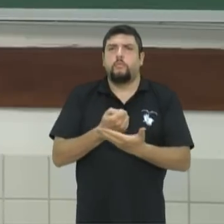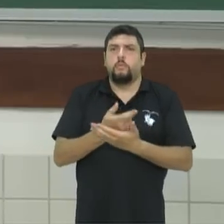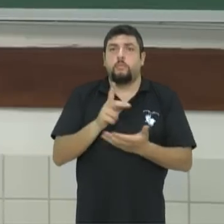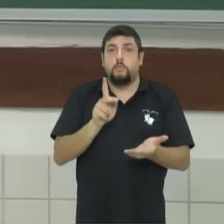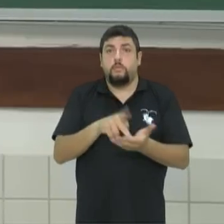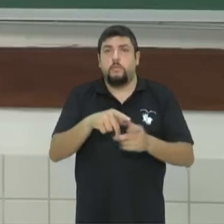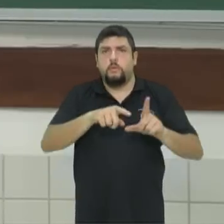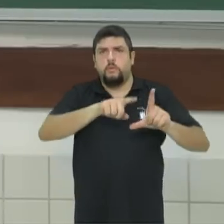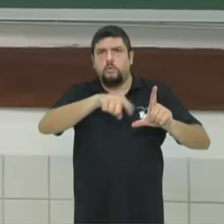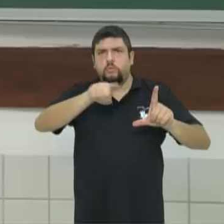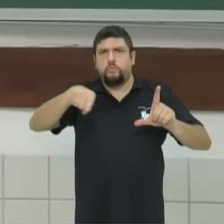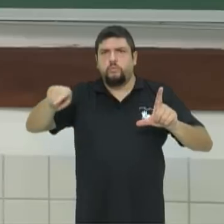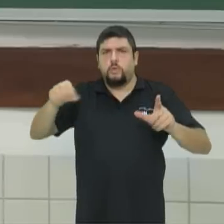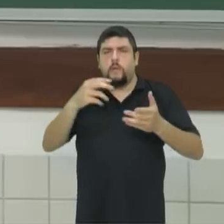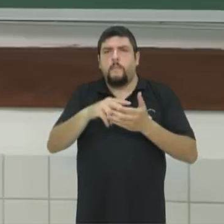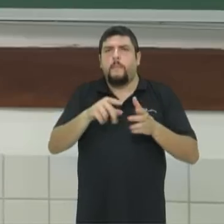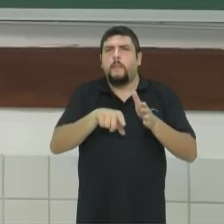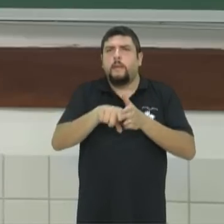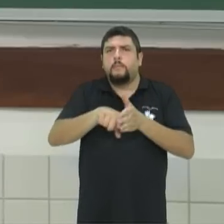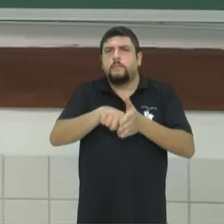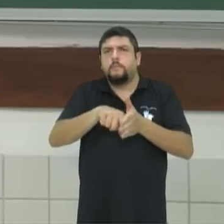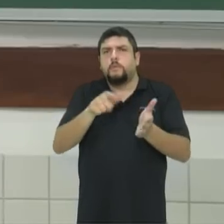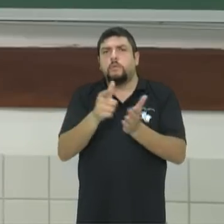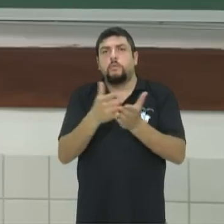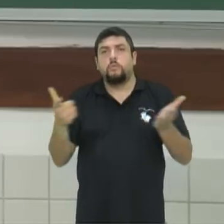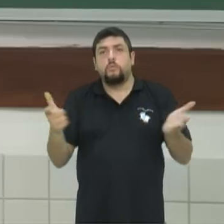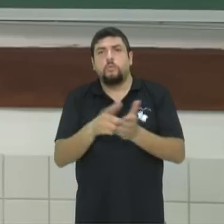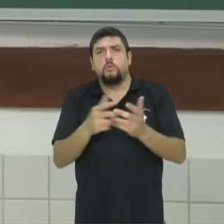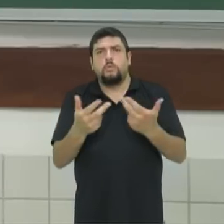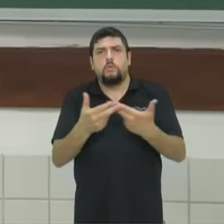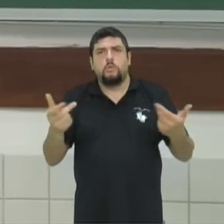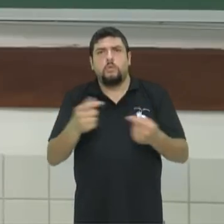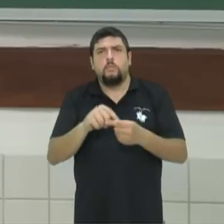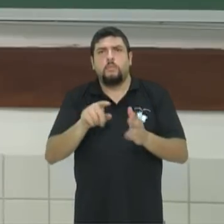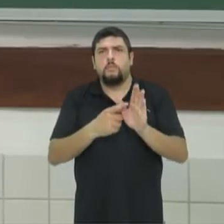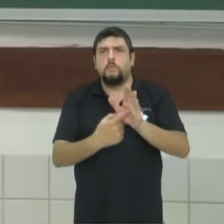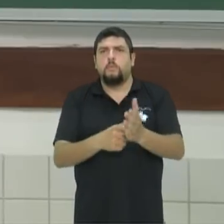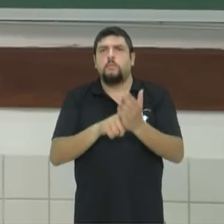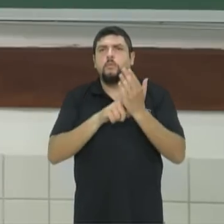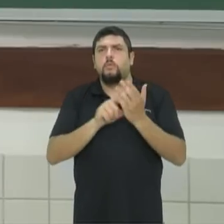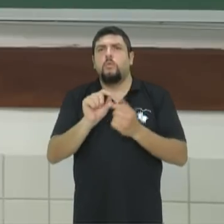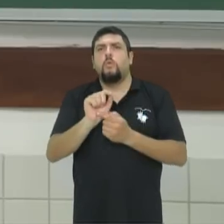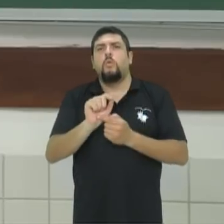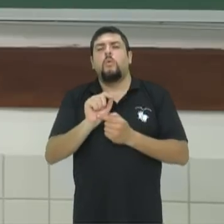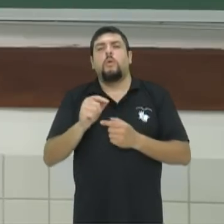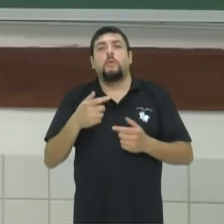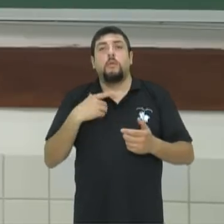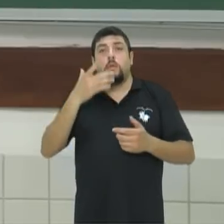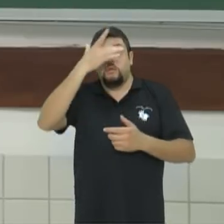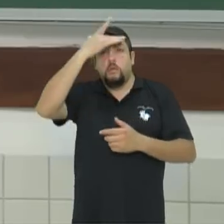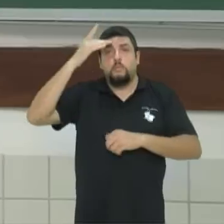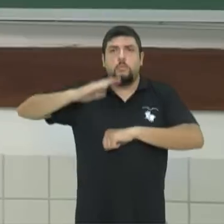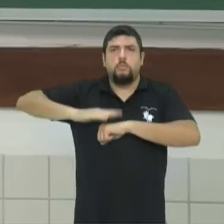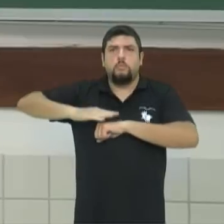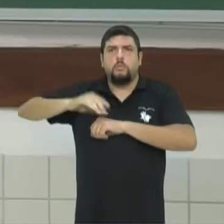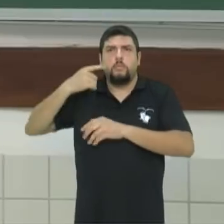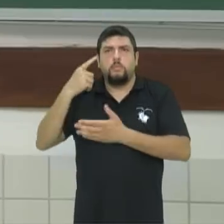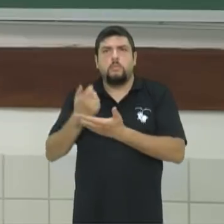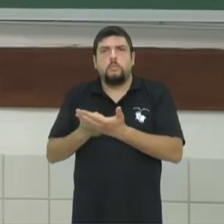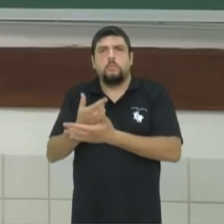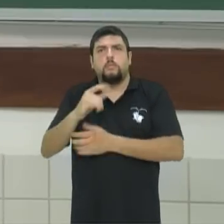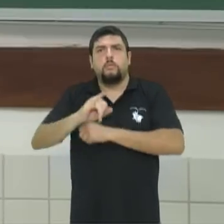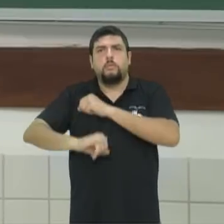pesquisas mostrando, né, conforme mostram os jornalistas nas reportagens, né? Então as pessoas acabaram arrumando outra forma de